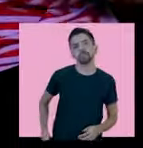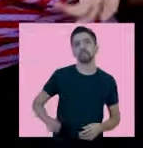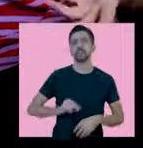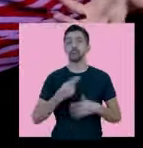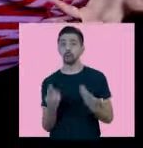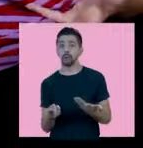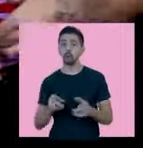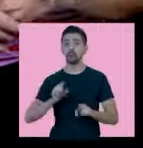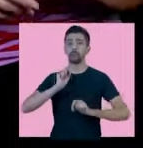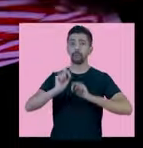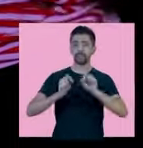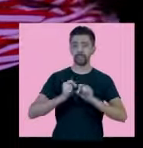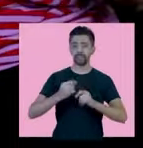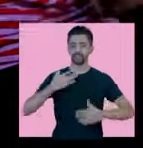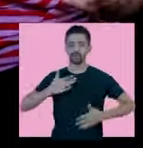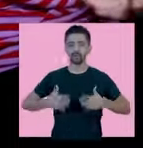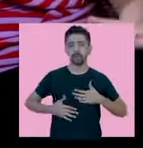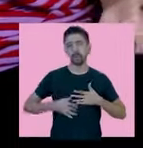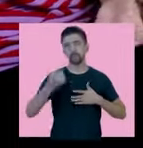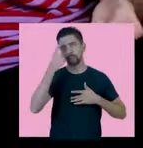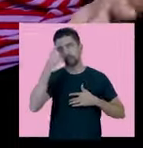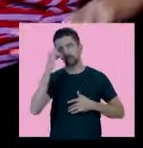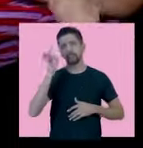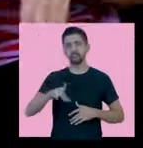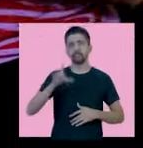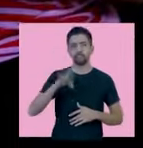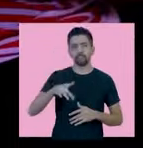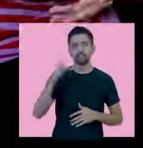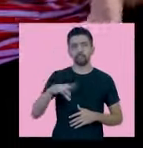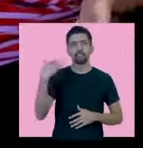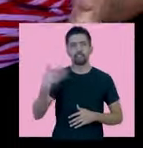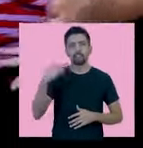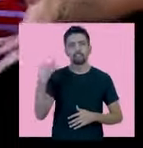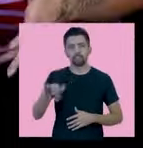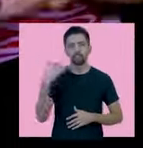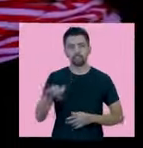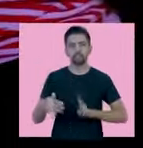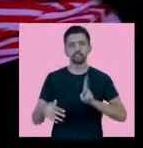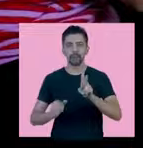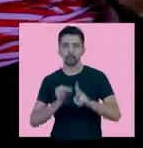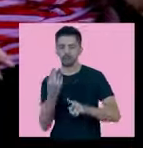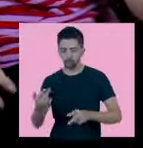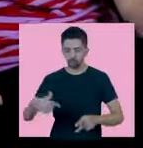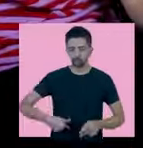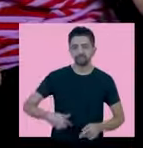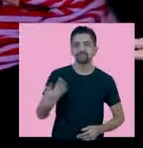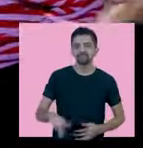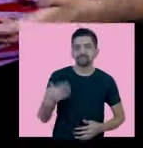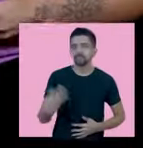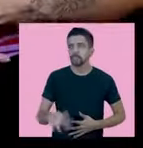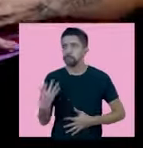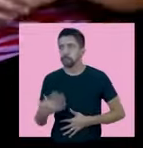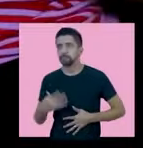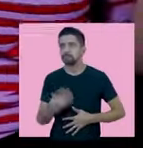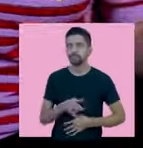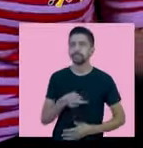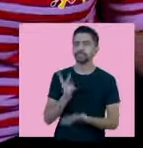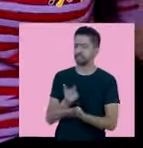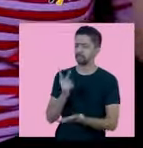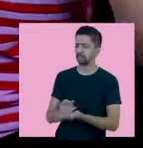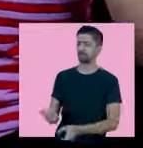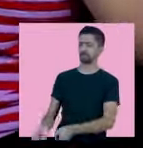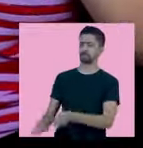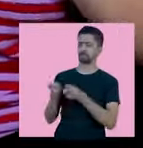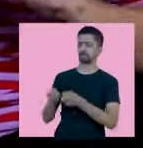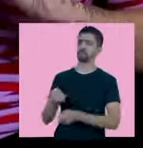manifestações somáticas, como por exemplo, dores de cabeça sem explicação, com muita repetição, dor de barriga sem explicação. Tudo